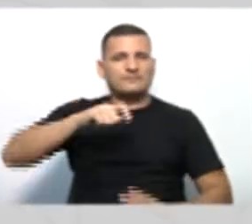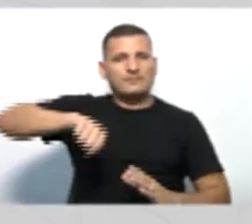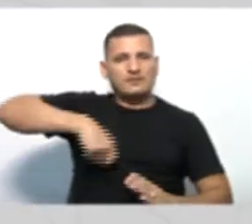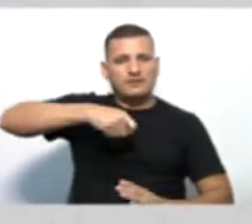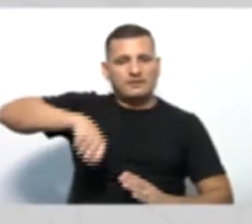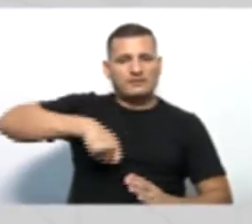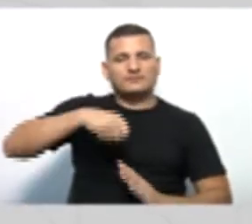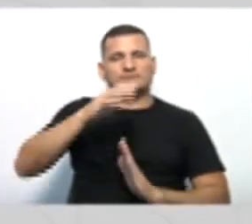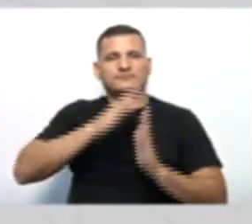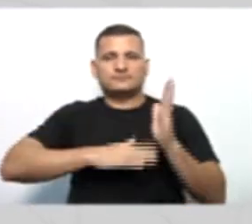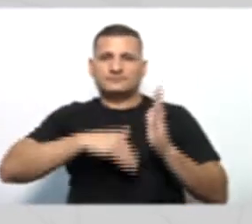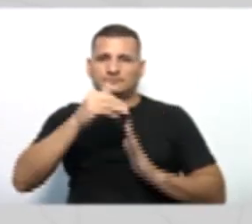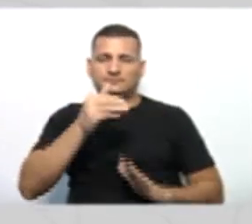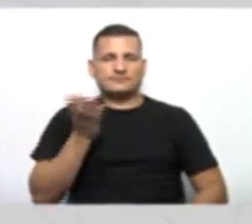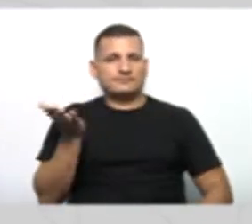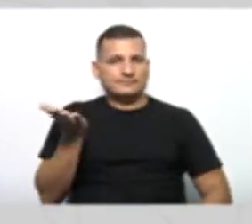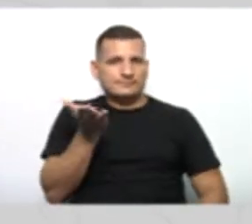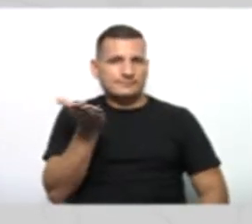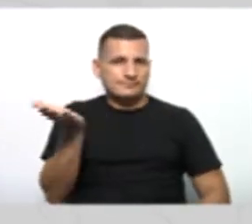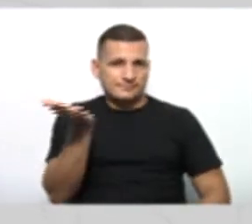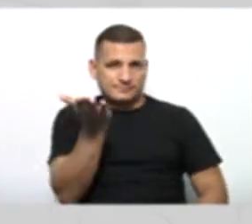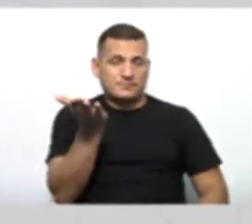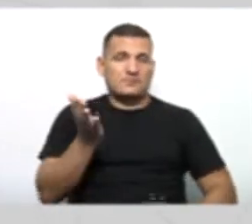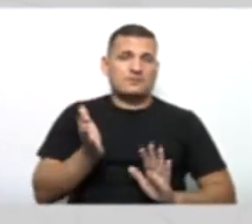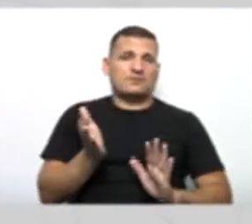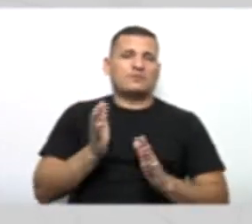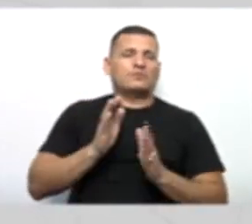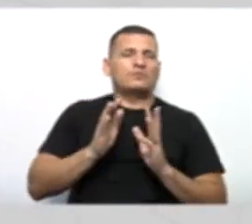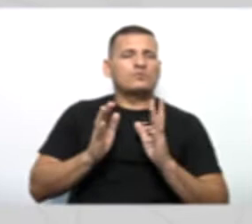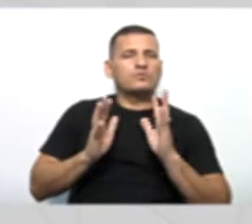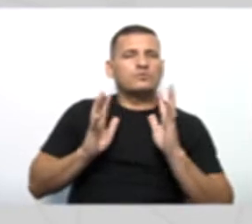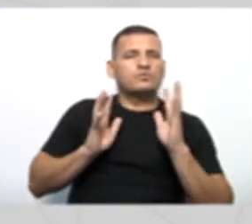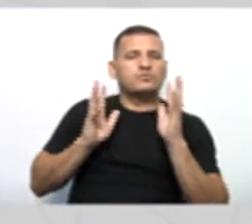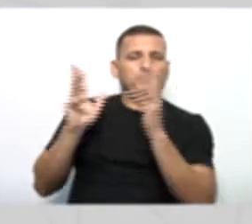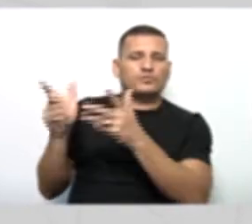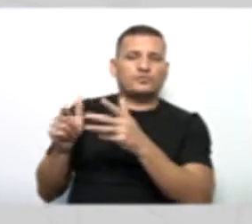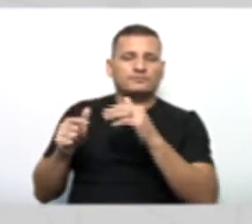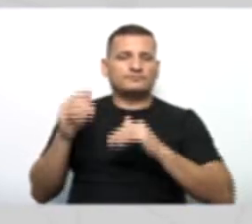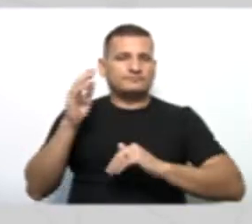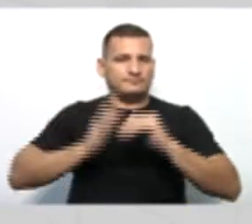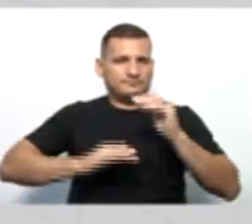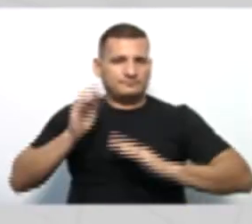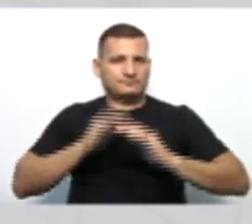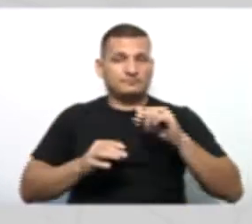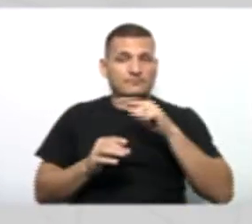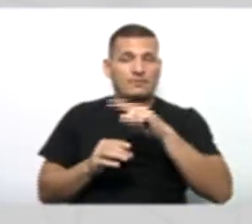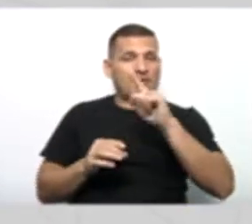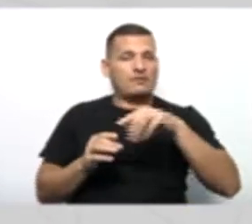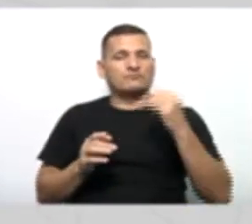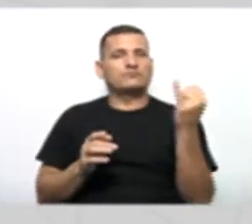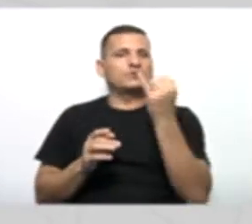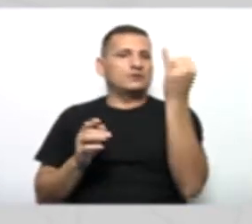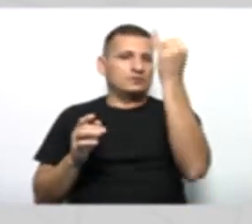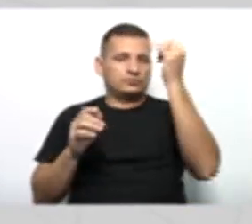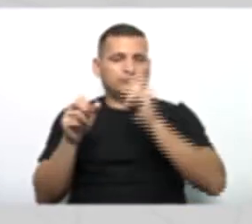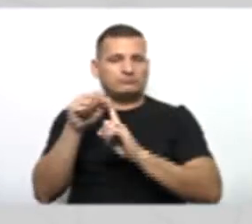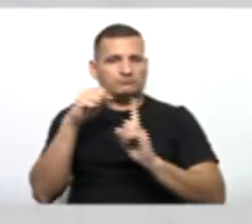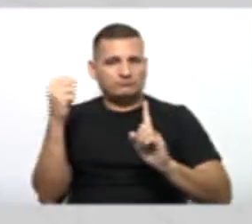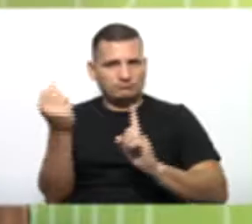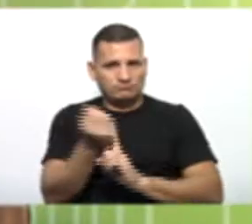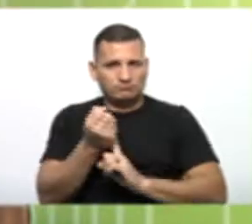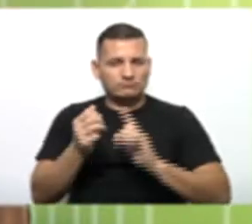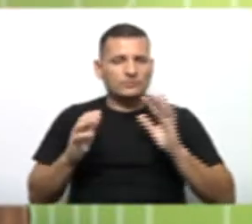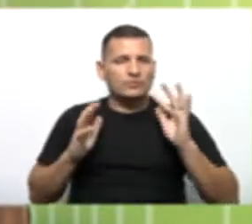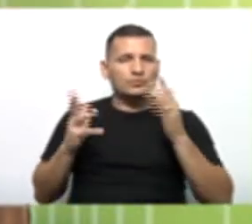cozinheiro o pintor e o garçom todas essas profissões elas são fundamentais para a sociedade todas